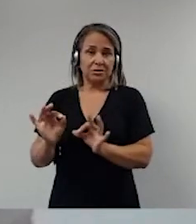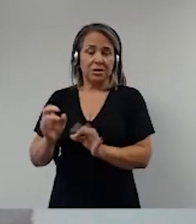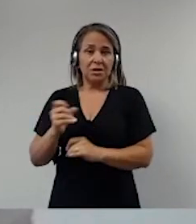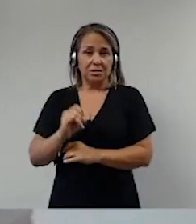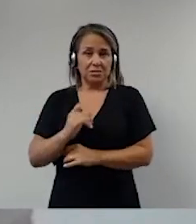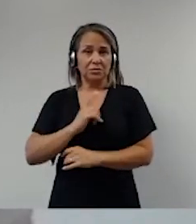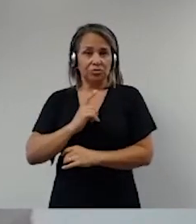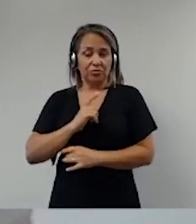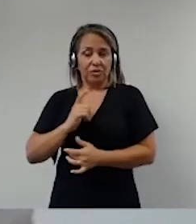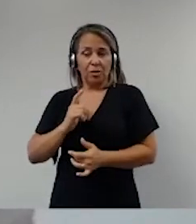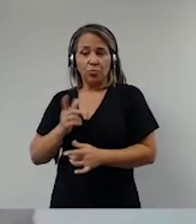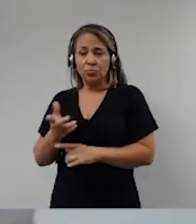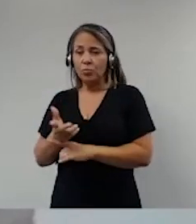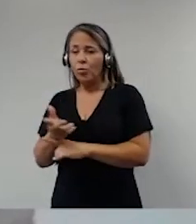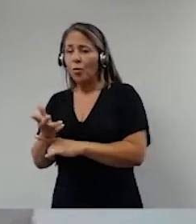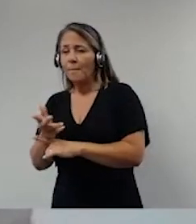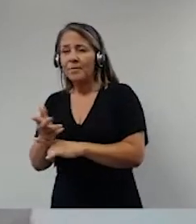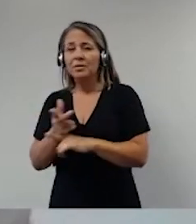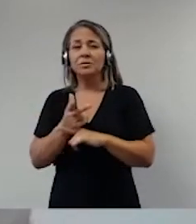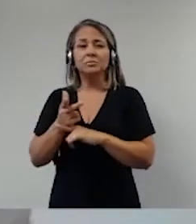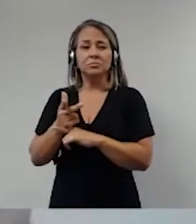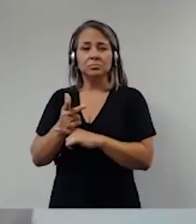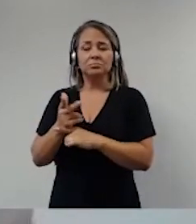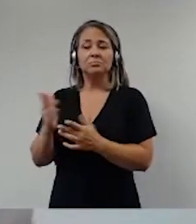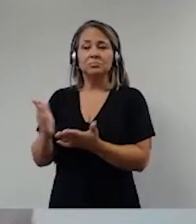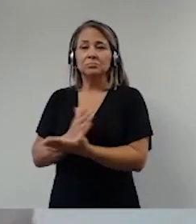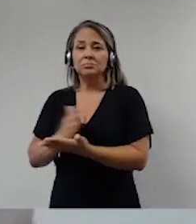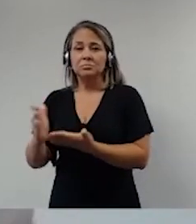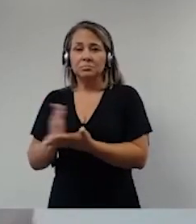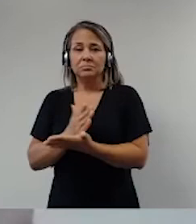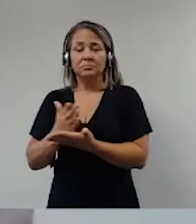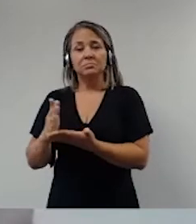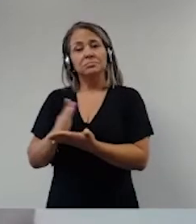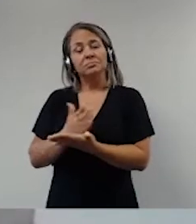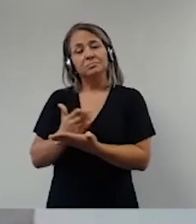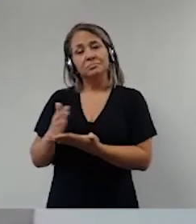tenho comando de determinadas